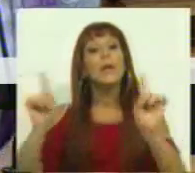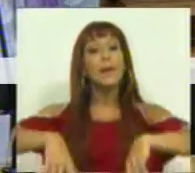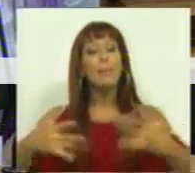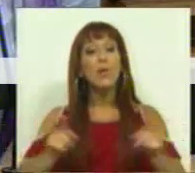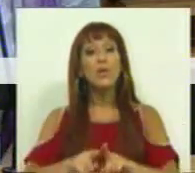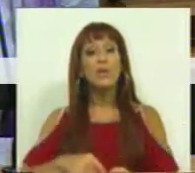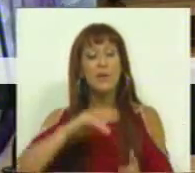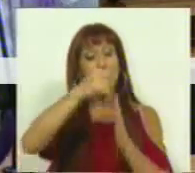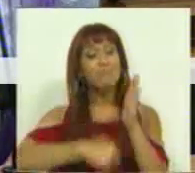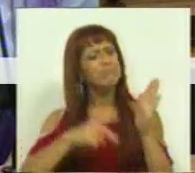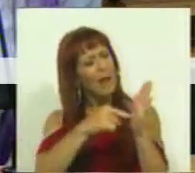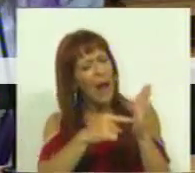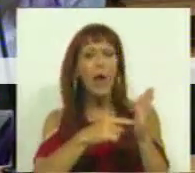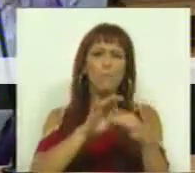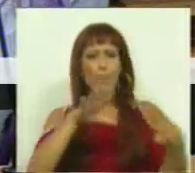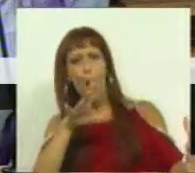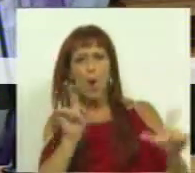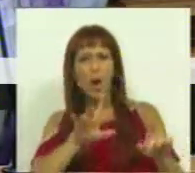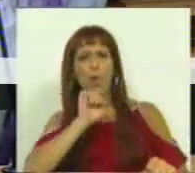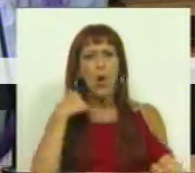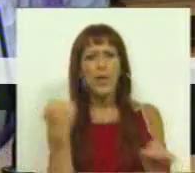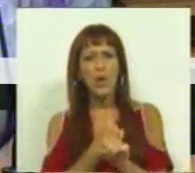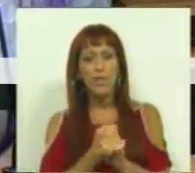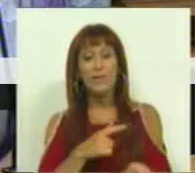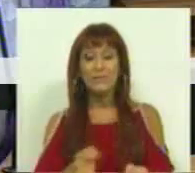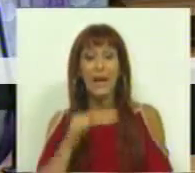também a constitucionalidade deste novo Código